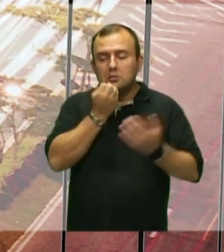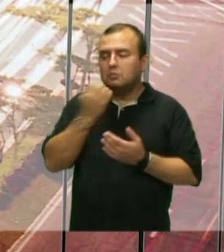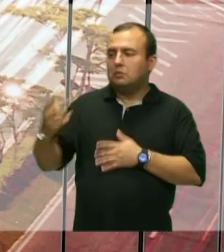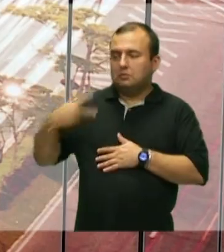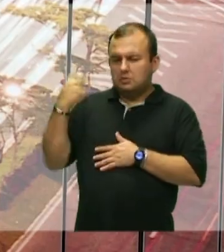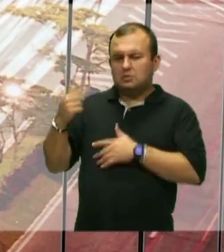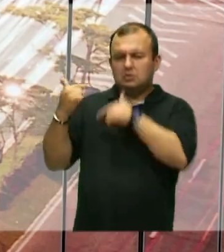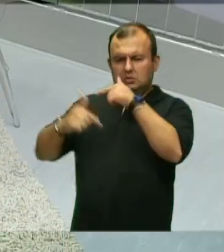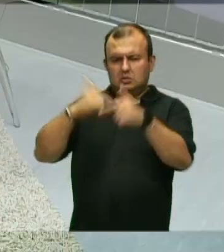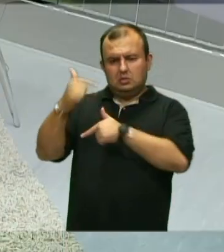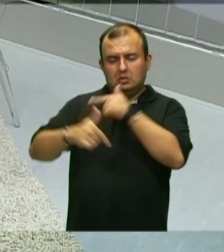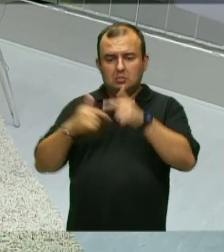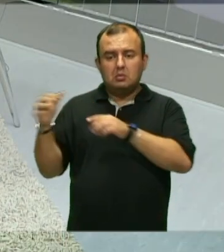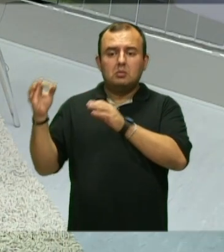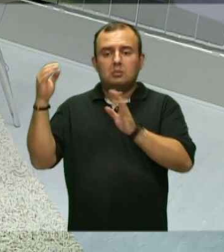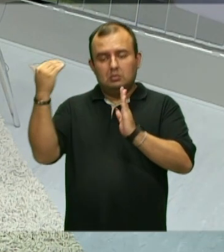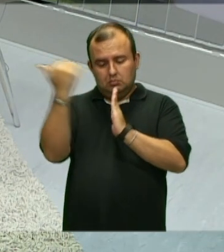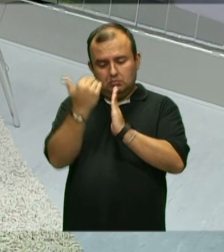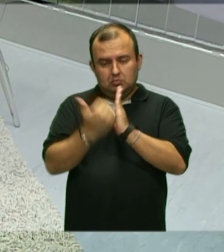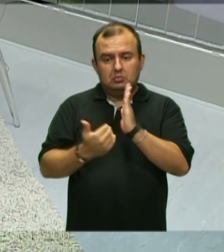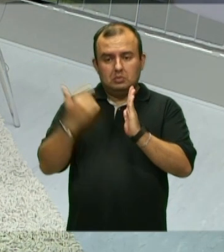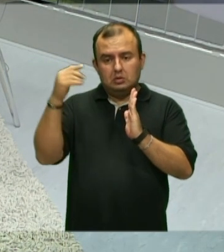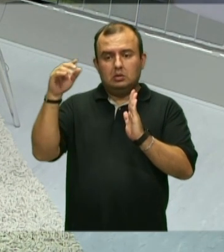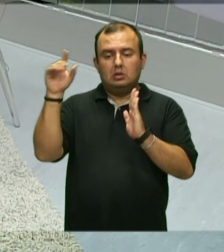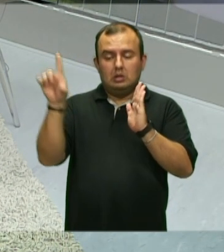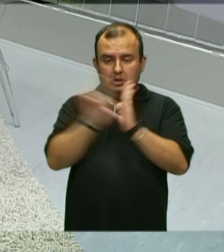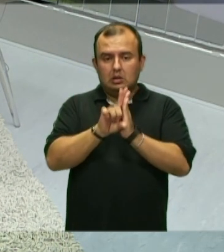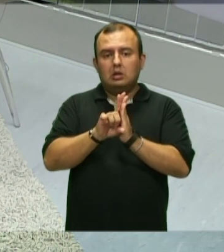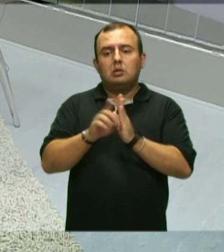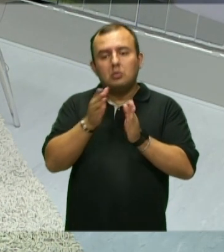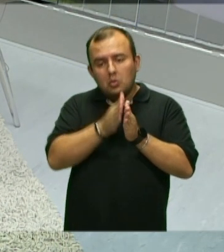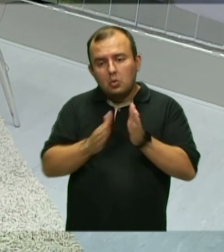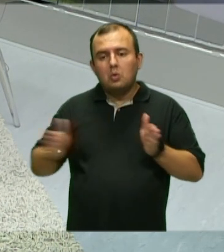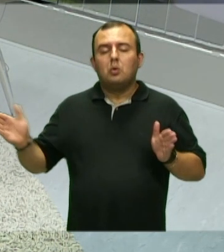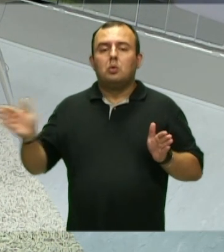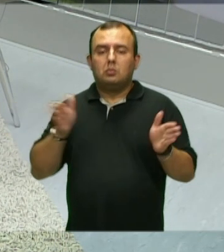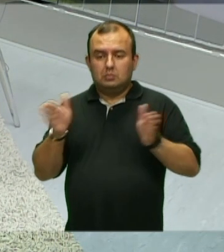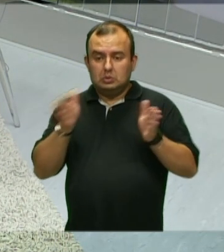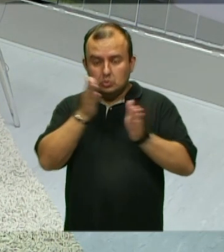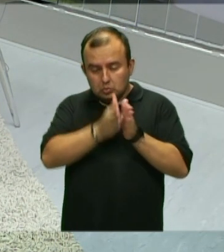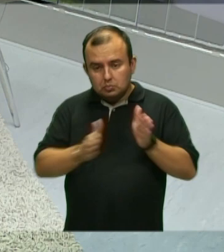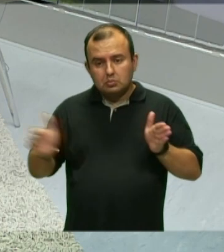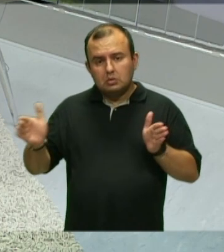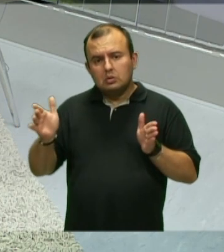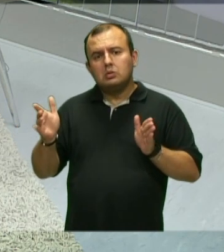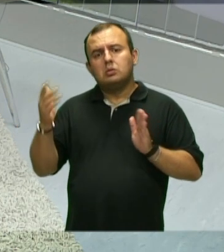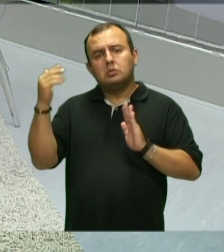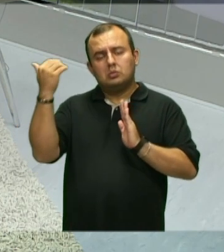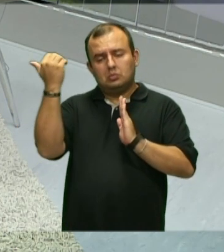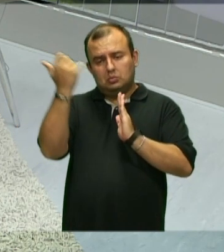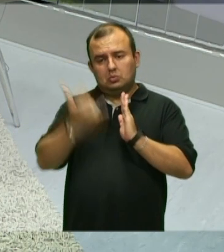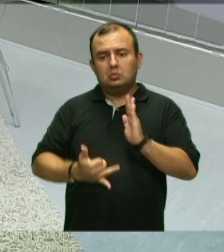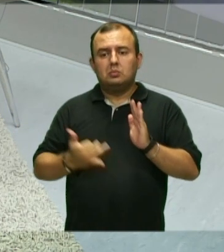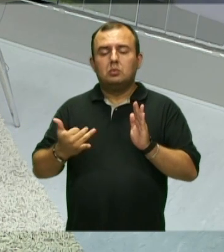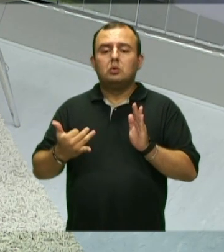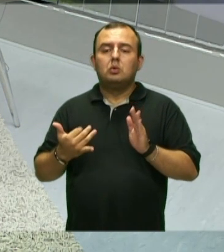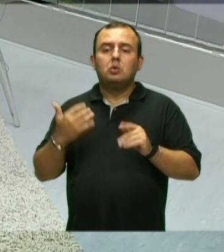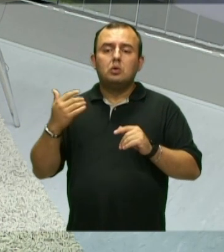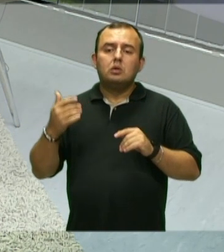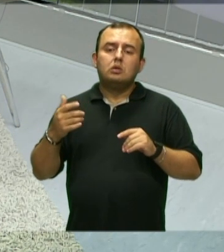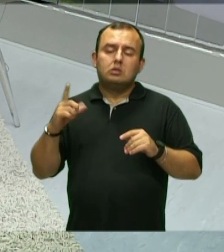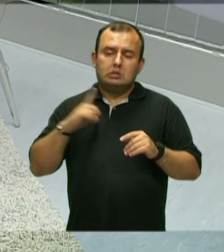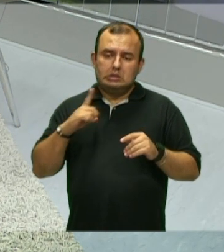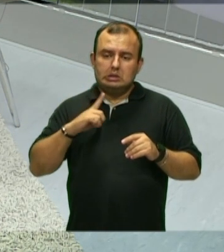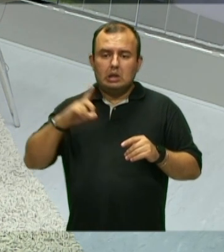senhor trabalhou para regulamentar a extensão do prazo que regulamenta o uso de